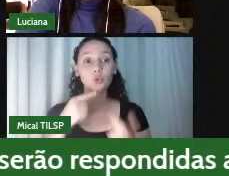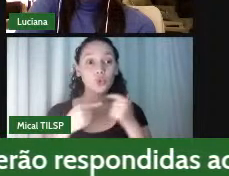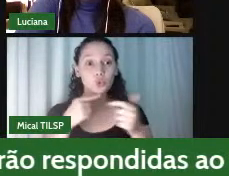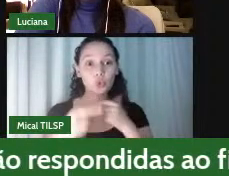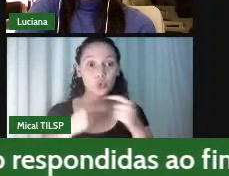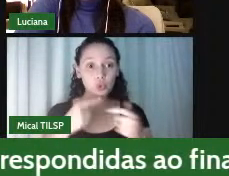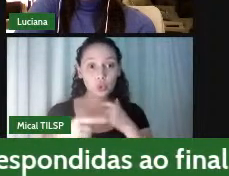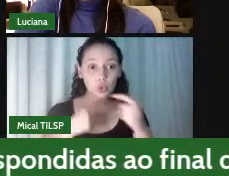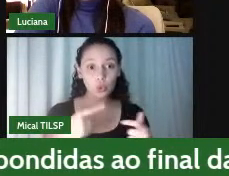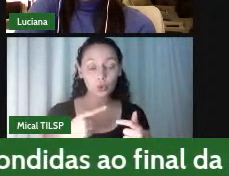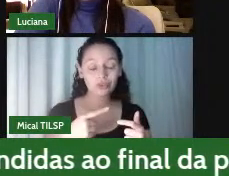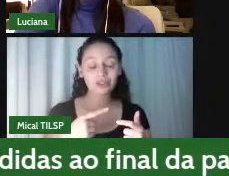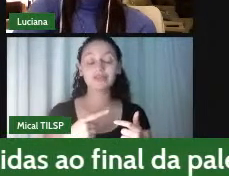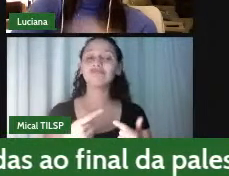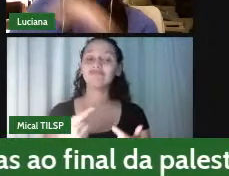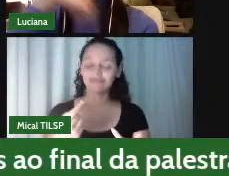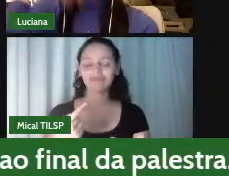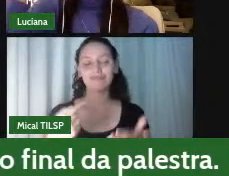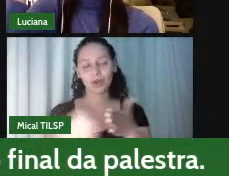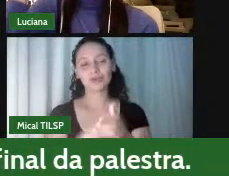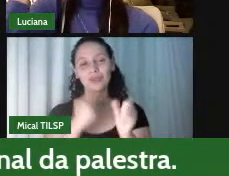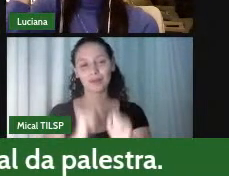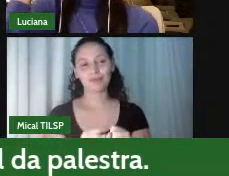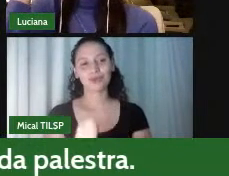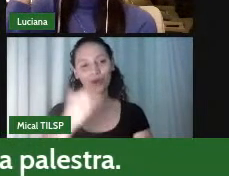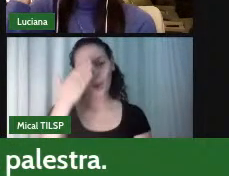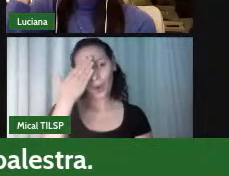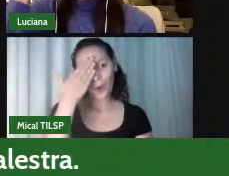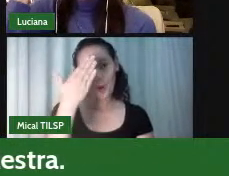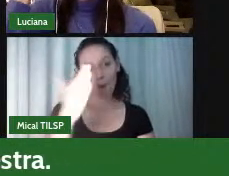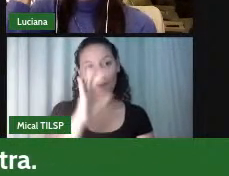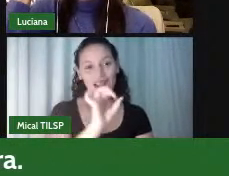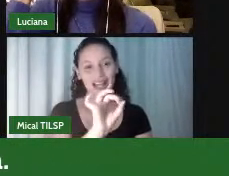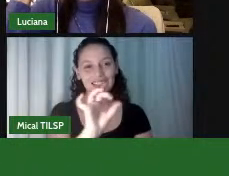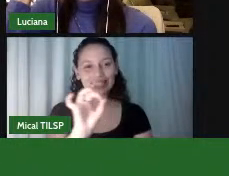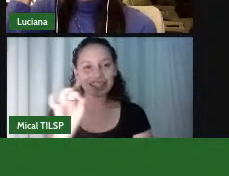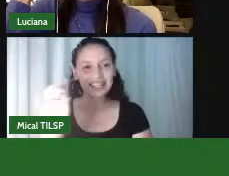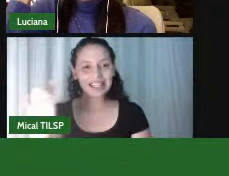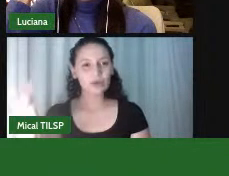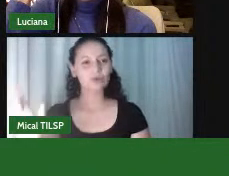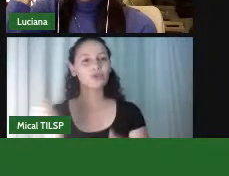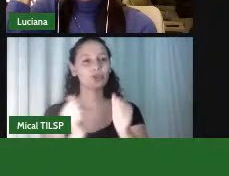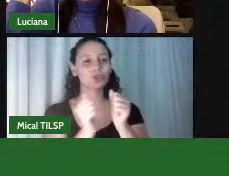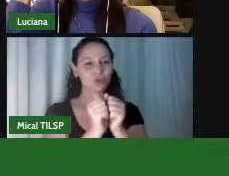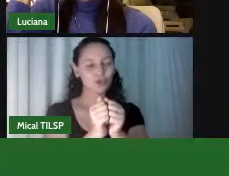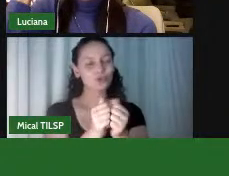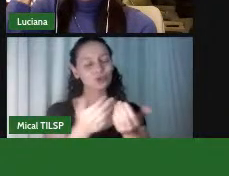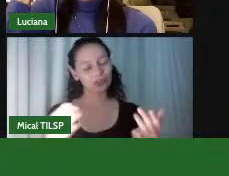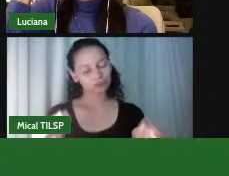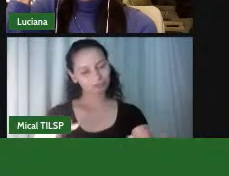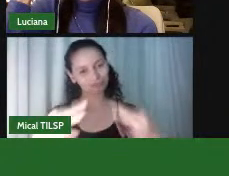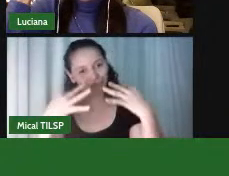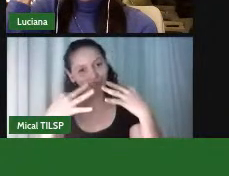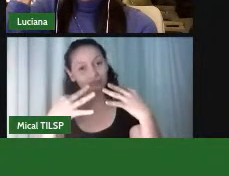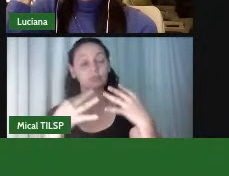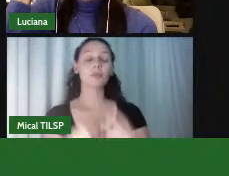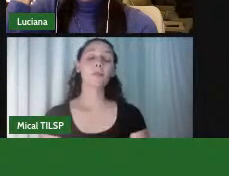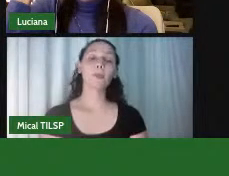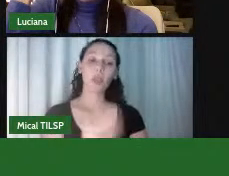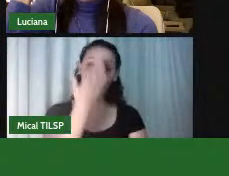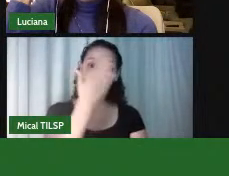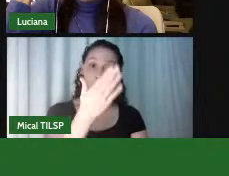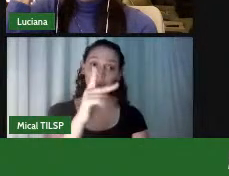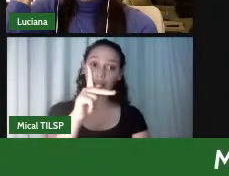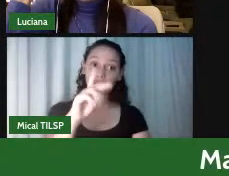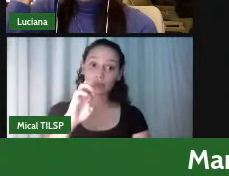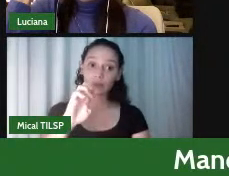também. Muito obrigado pela atenção de vocês, a cada um de vocês que está nos acompanhando. Muito obrigado ao PET pelo convite. Muito